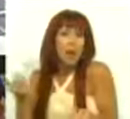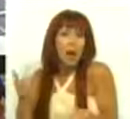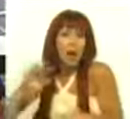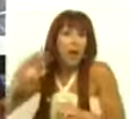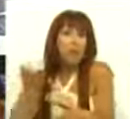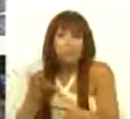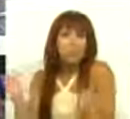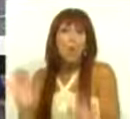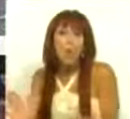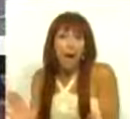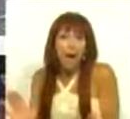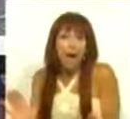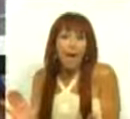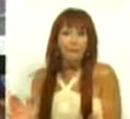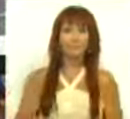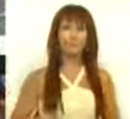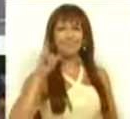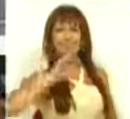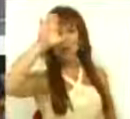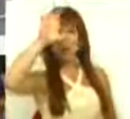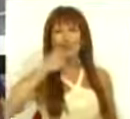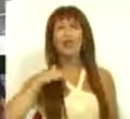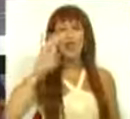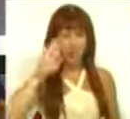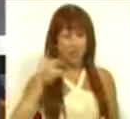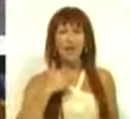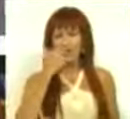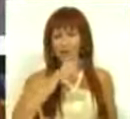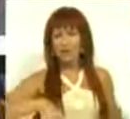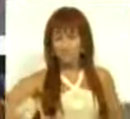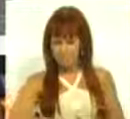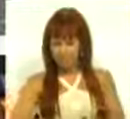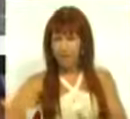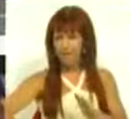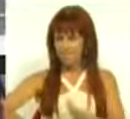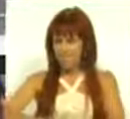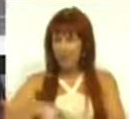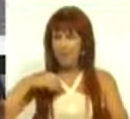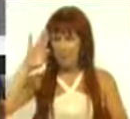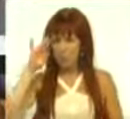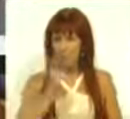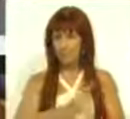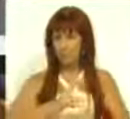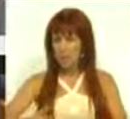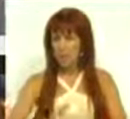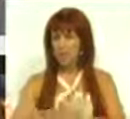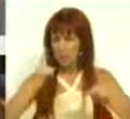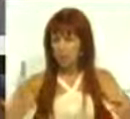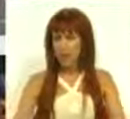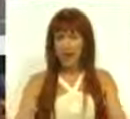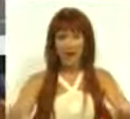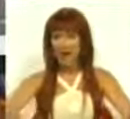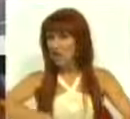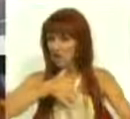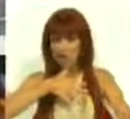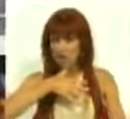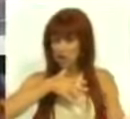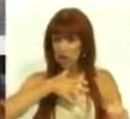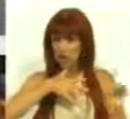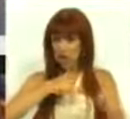ficam impunes. E, portanto, senhora Ministra, eu sei que há pressões e eu sei que há razões que ninguém